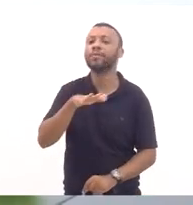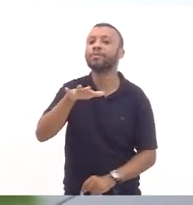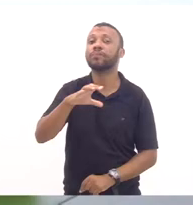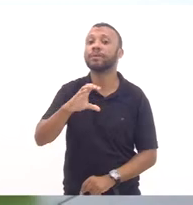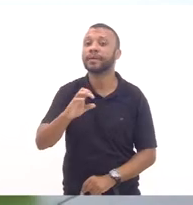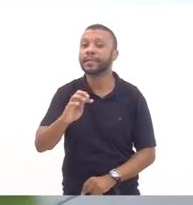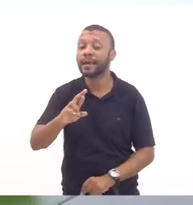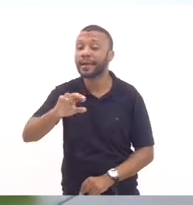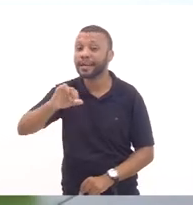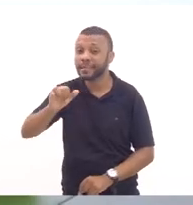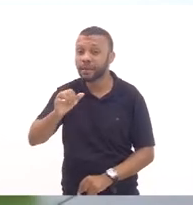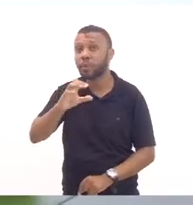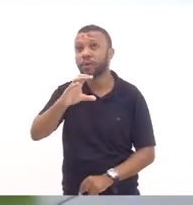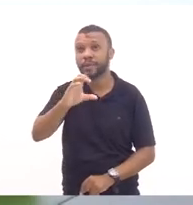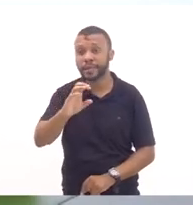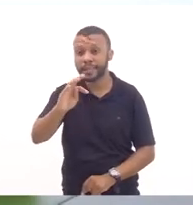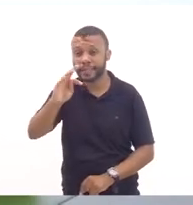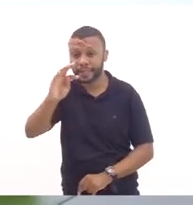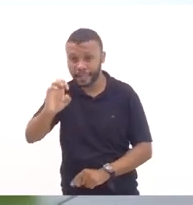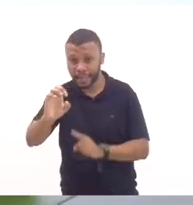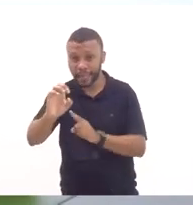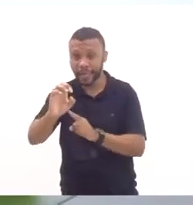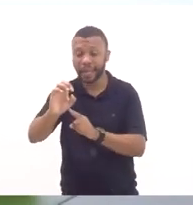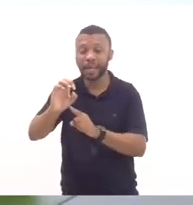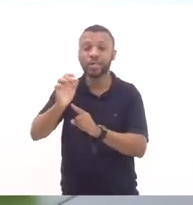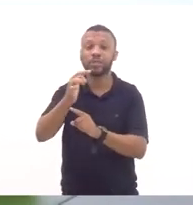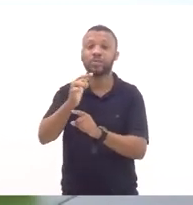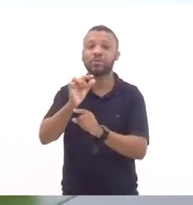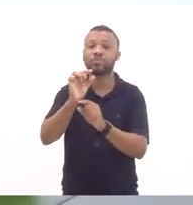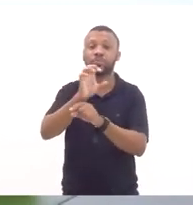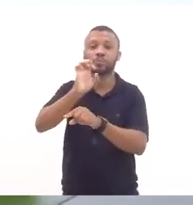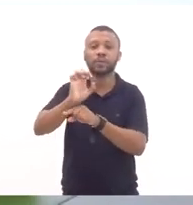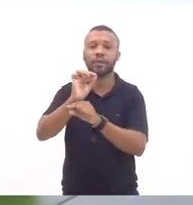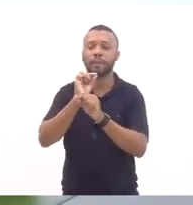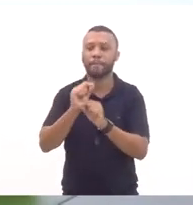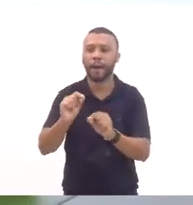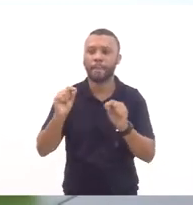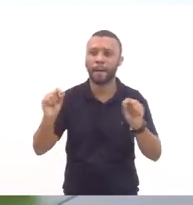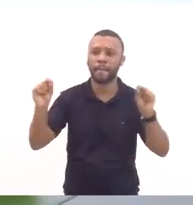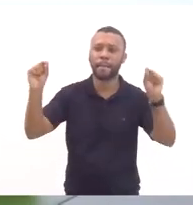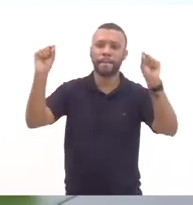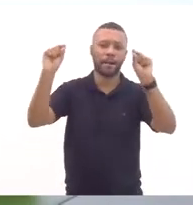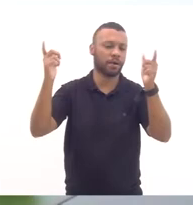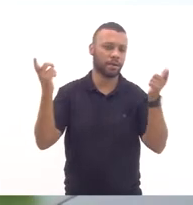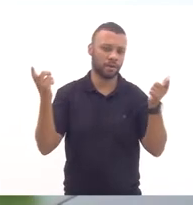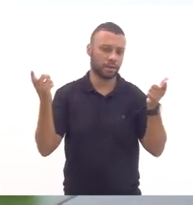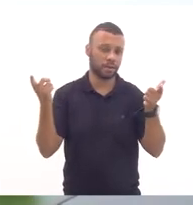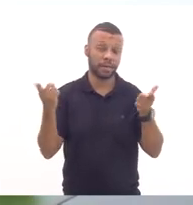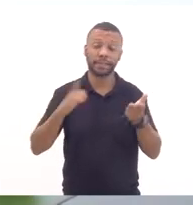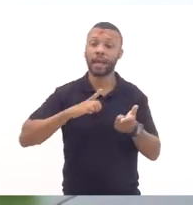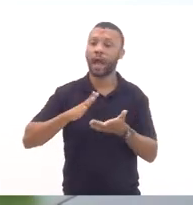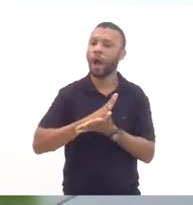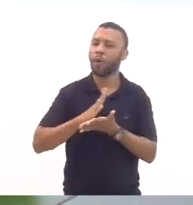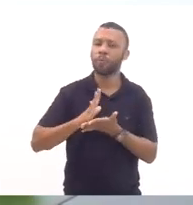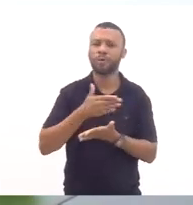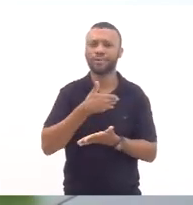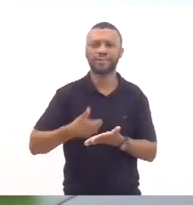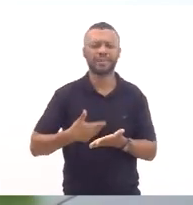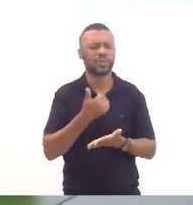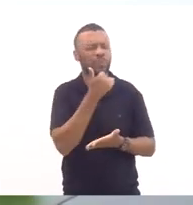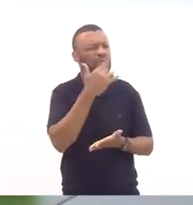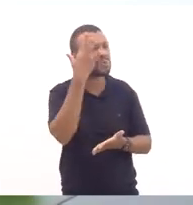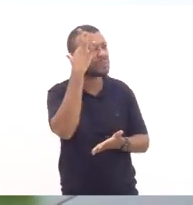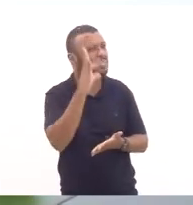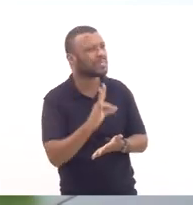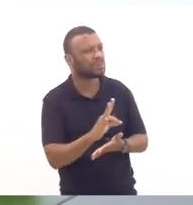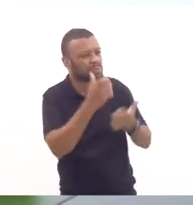nos estados, tá? Tivemos alguns governadores que não sabiam o que era, pedindo para que a gente explicasse o que era isso. Ou